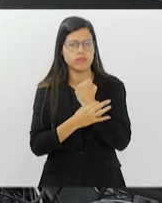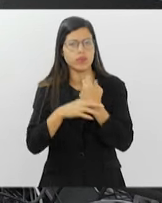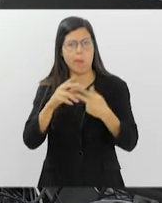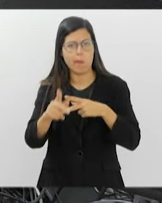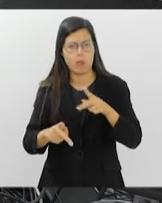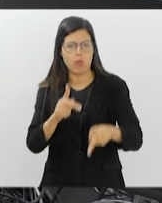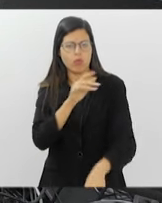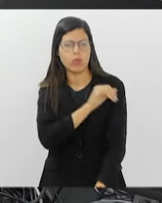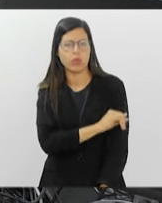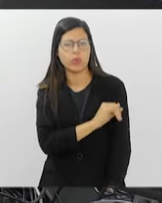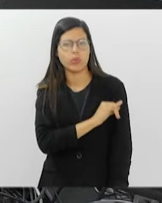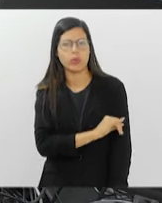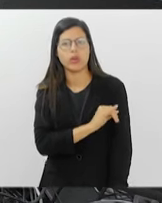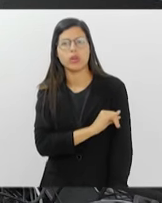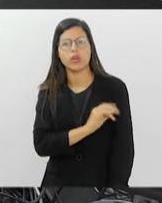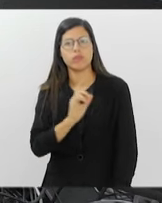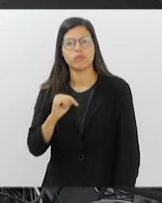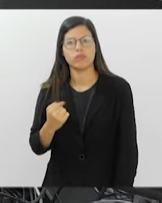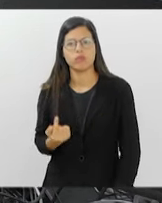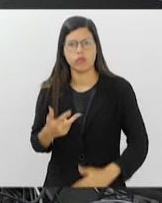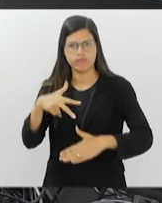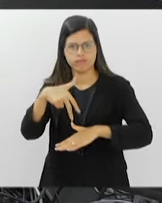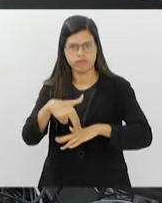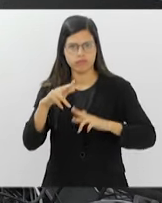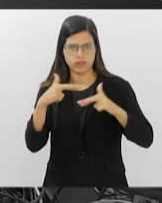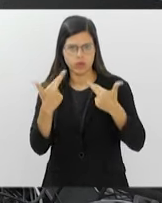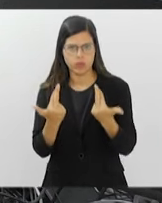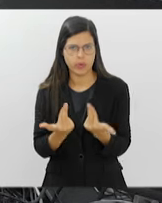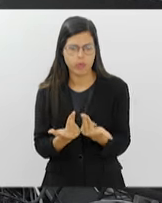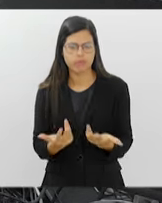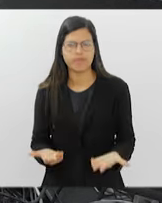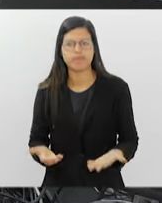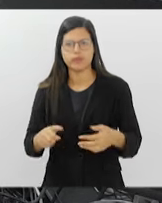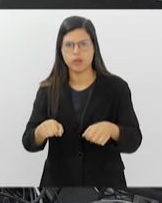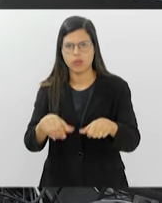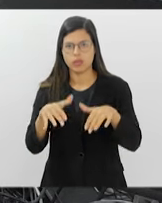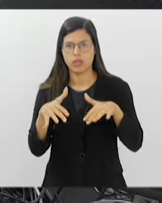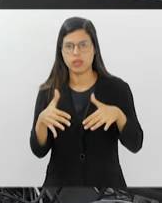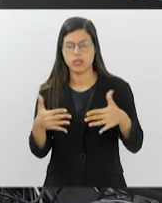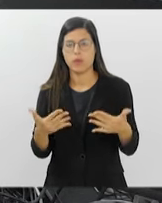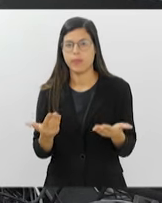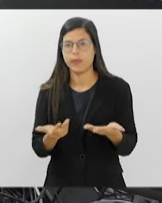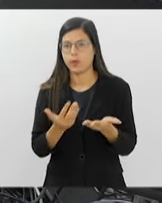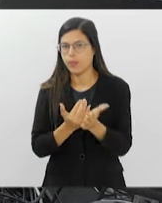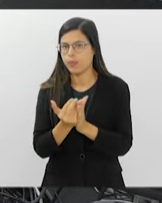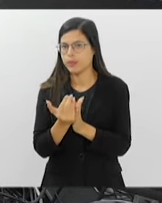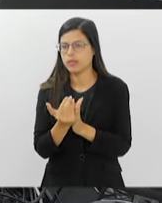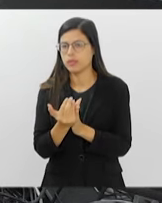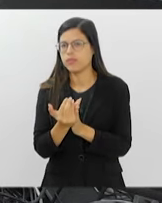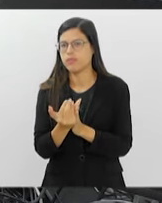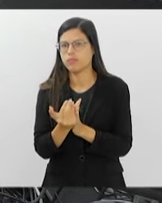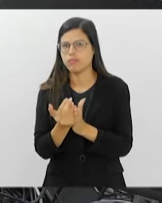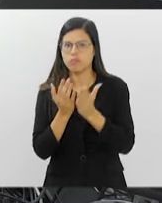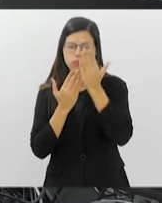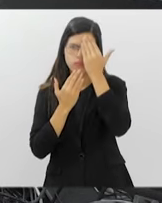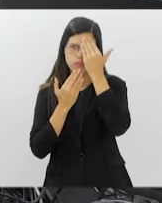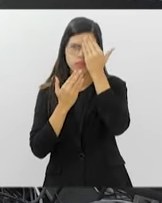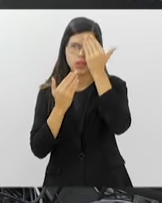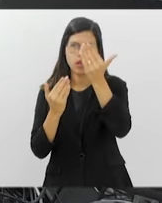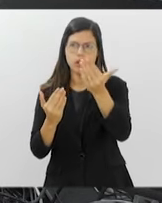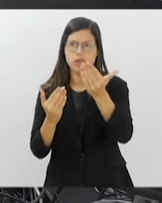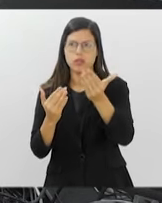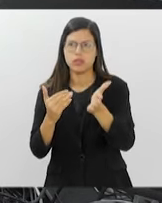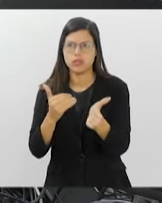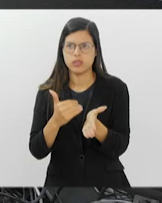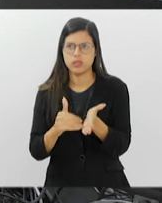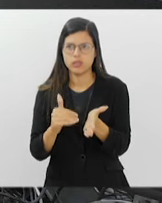estamos aqui hoje nessa audiência e eu quero já começar então agradecendo ao